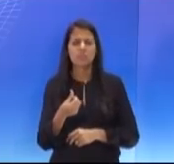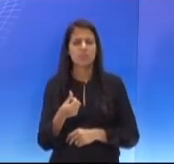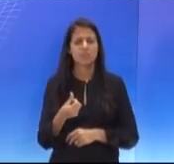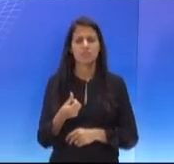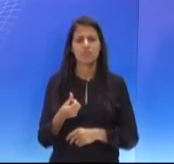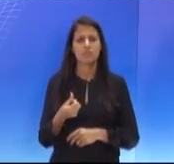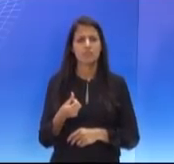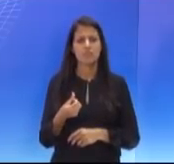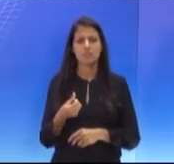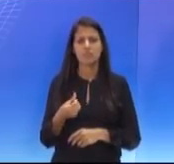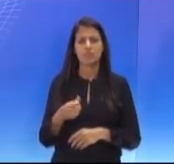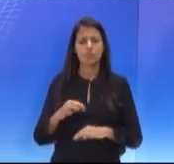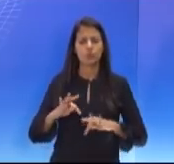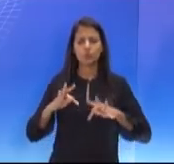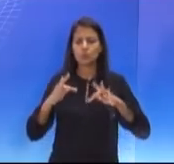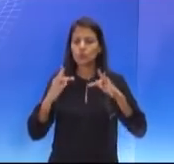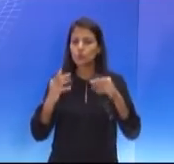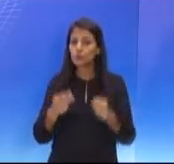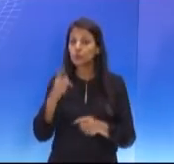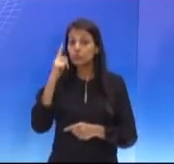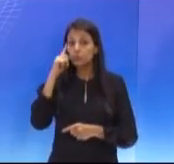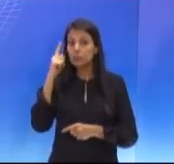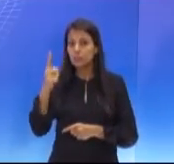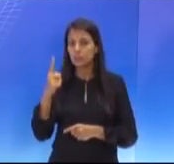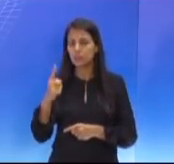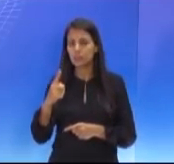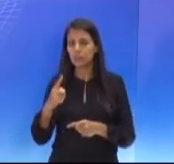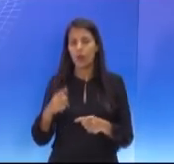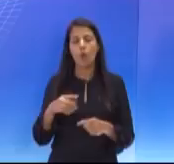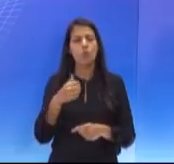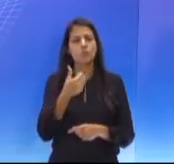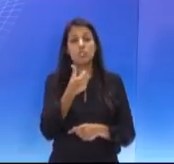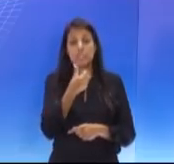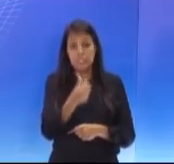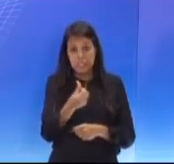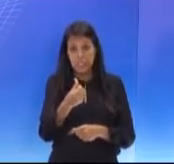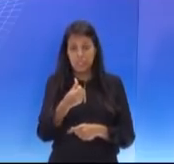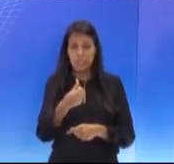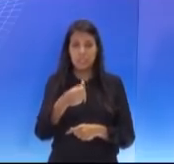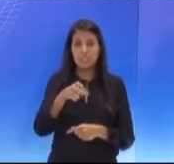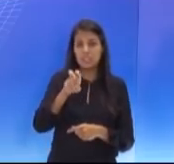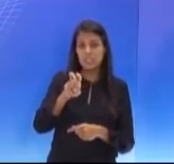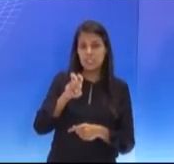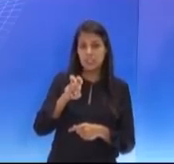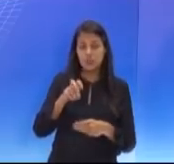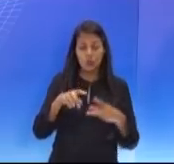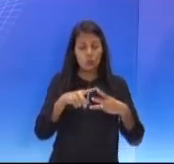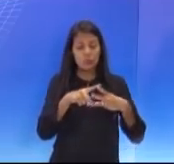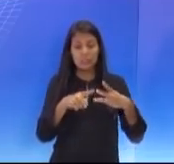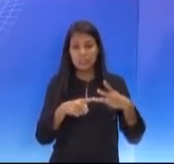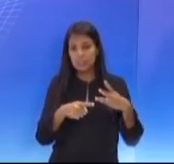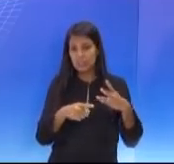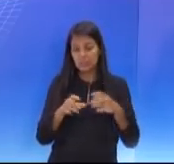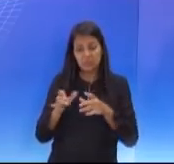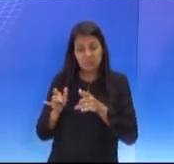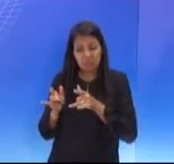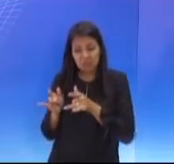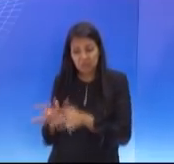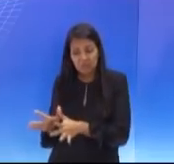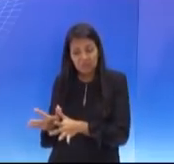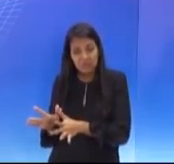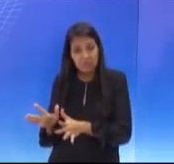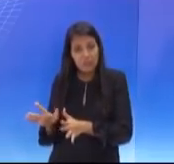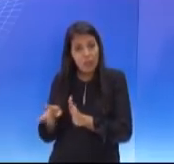que 2, 3 ali já vão ser descartadas, ou seja, aumenta a porcentagem de acerto. Então é só ir com